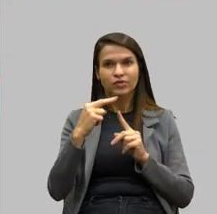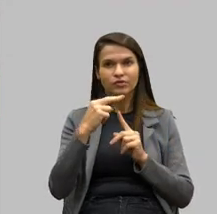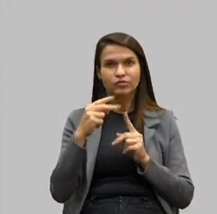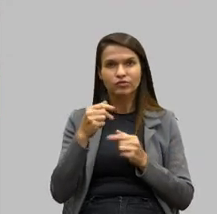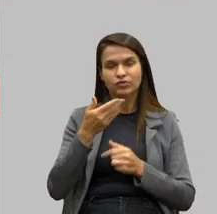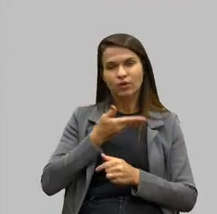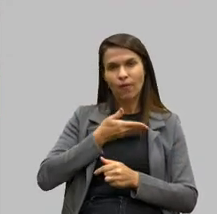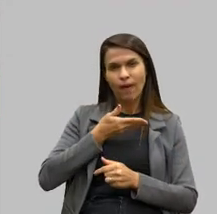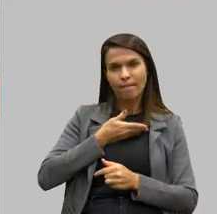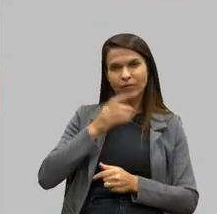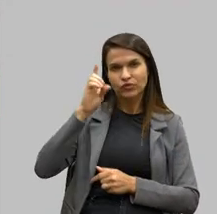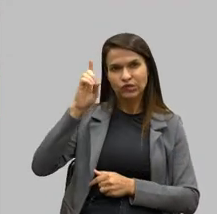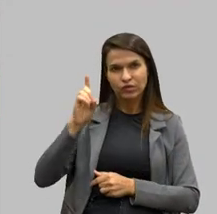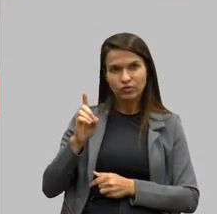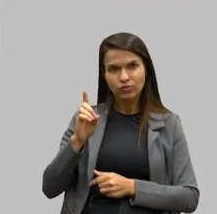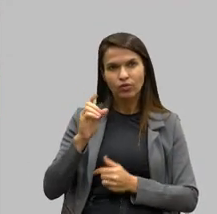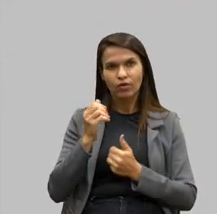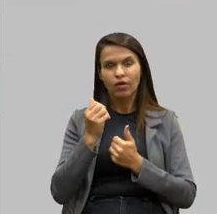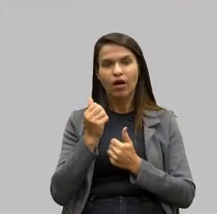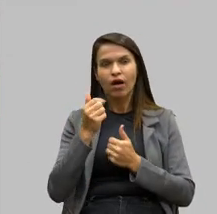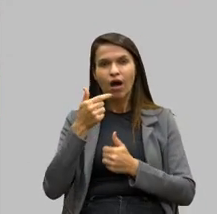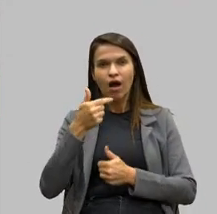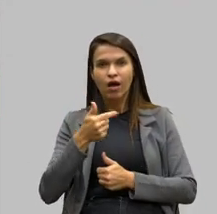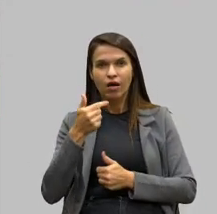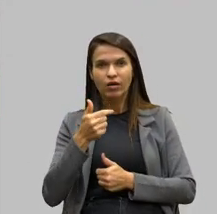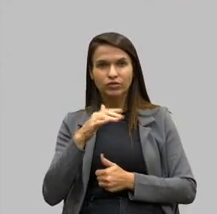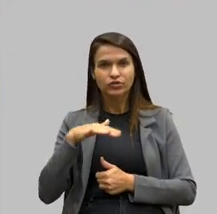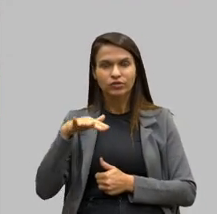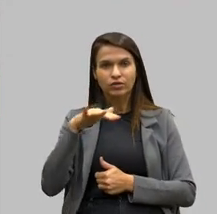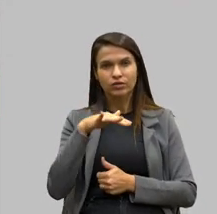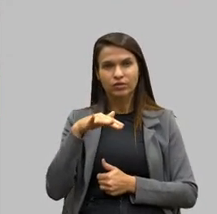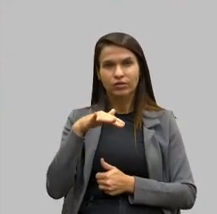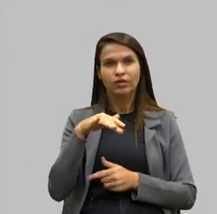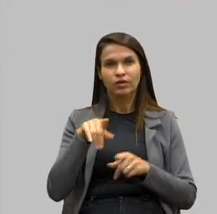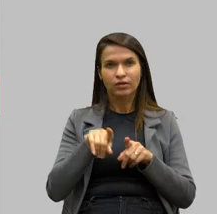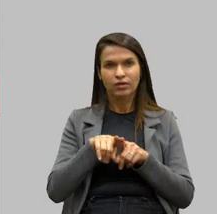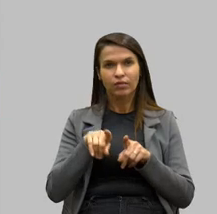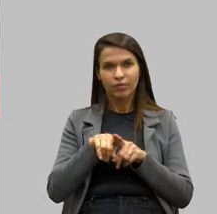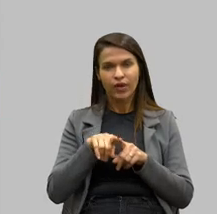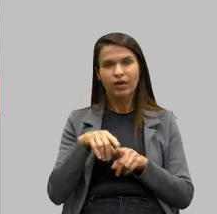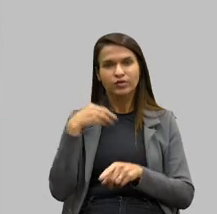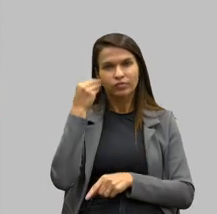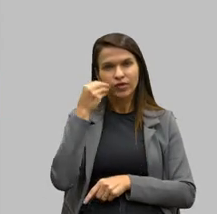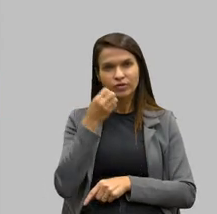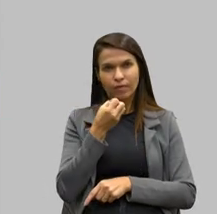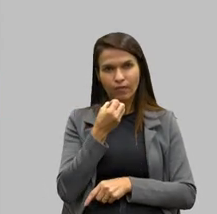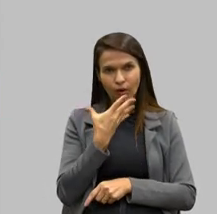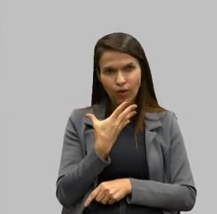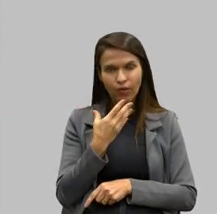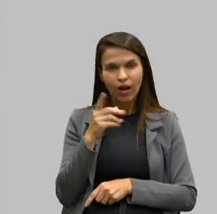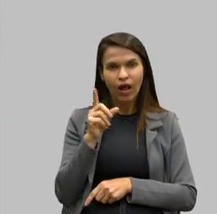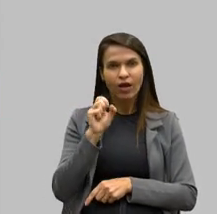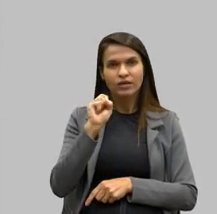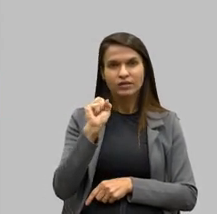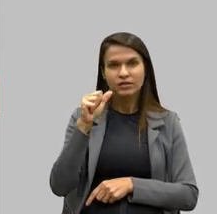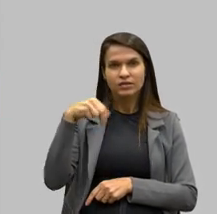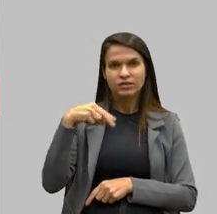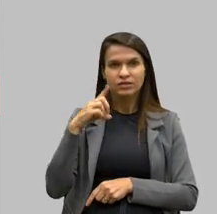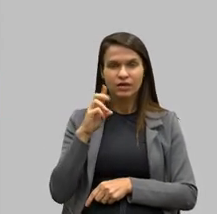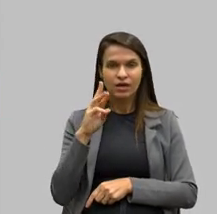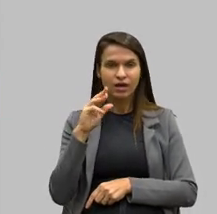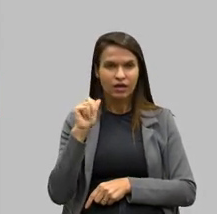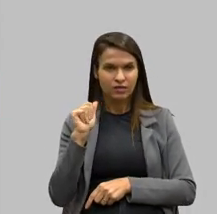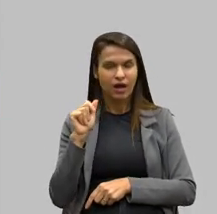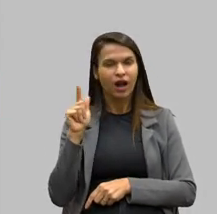diretor, a superintendente regional, diga-se de passagem, é muito boa, a Sandra Márcia lá em Valadares, não tem nada a reclamar.